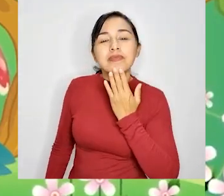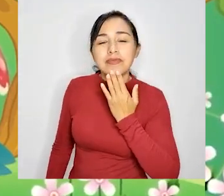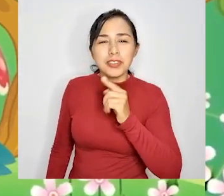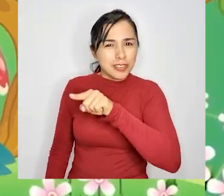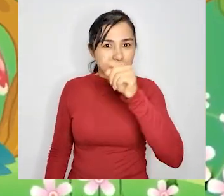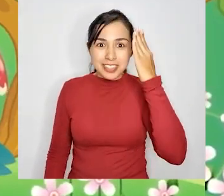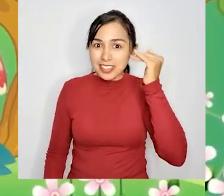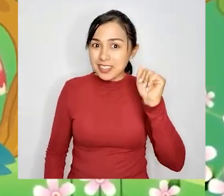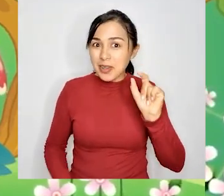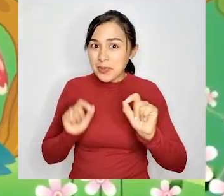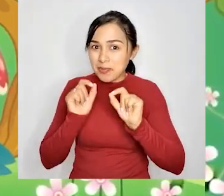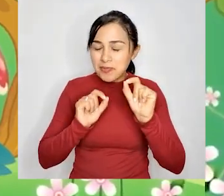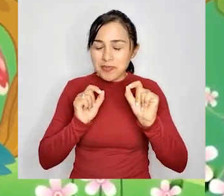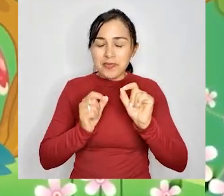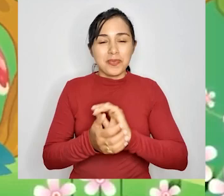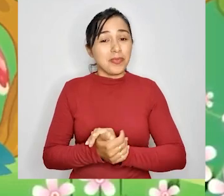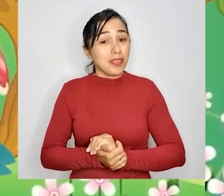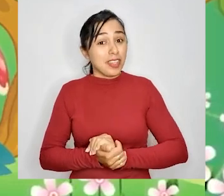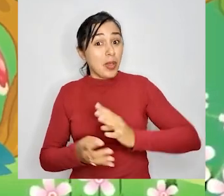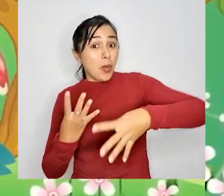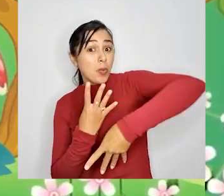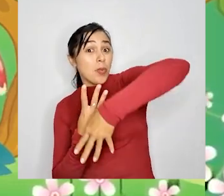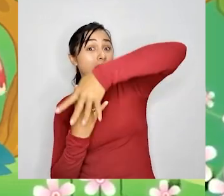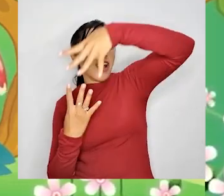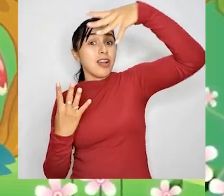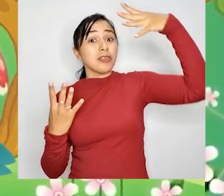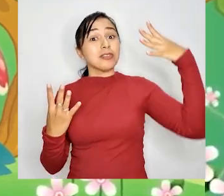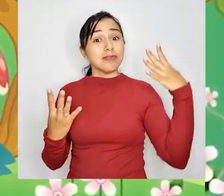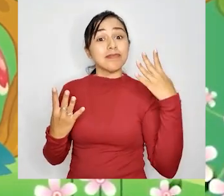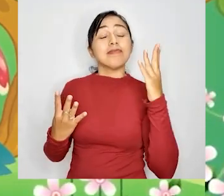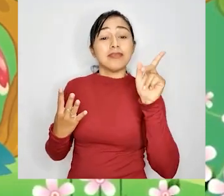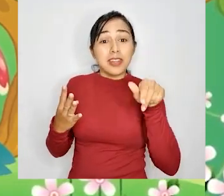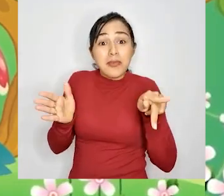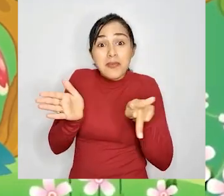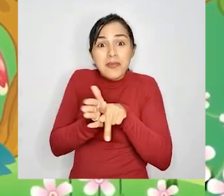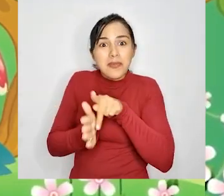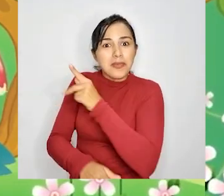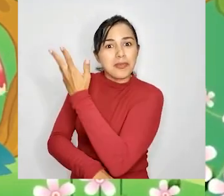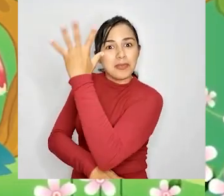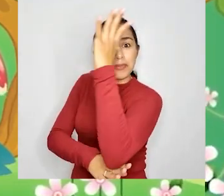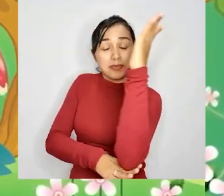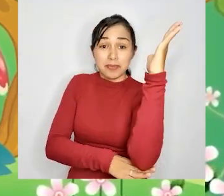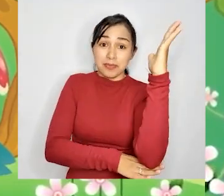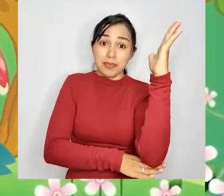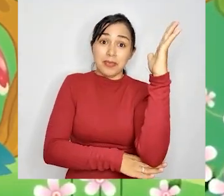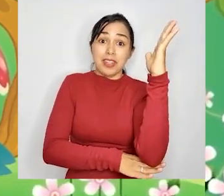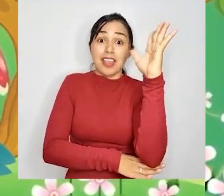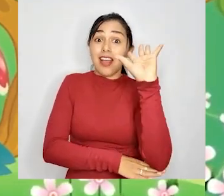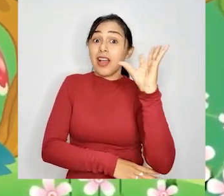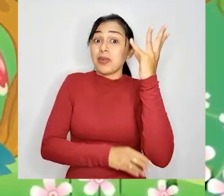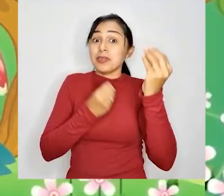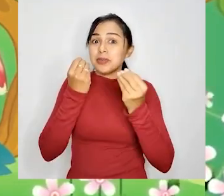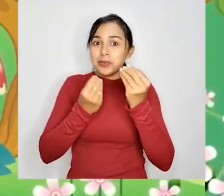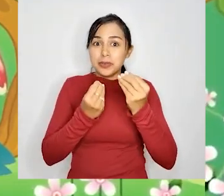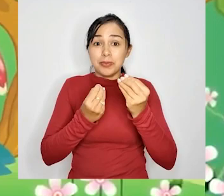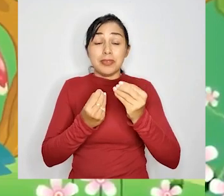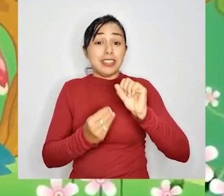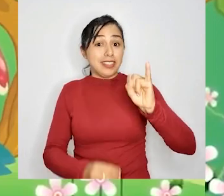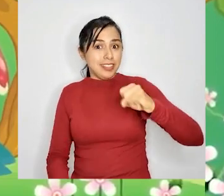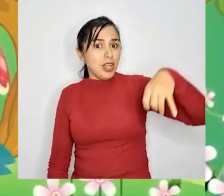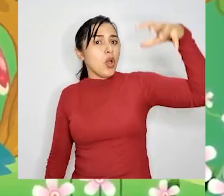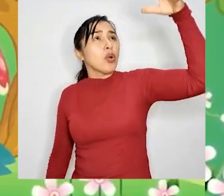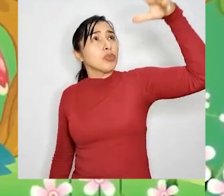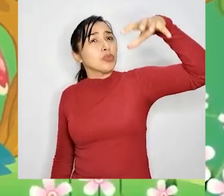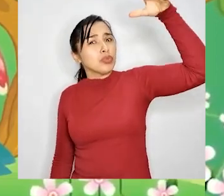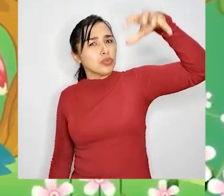arco-íris? O arco-íris é algo que vem da natureza. Quando as gotinhas da chuva